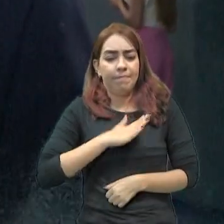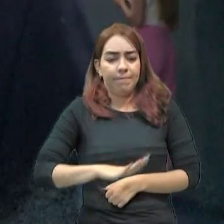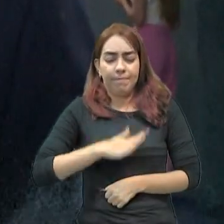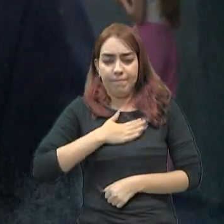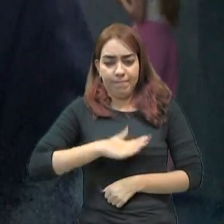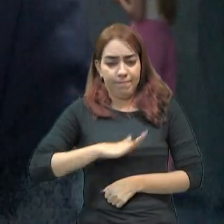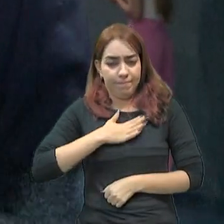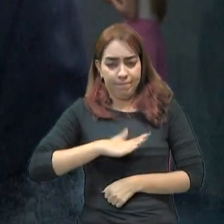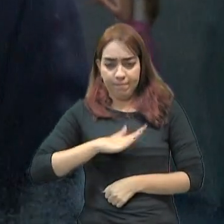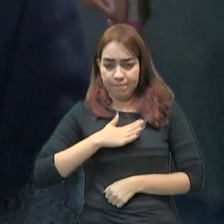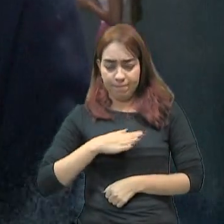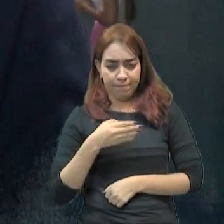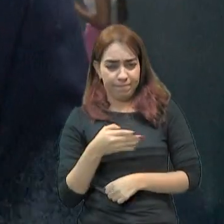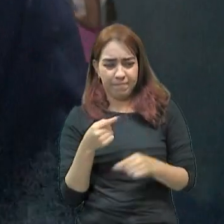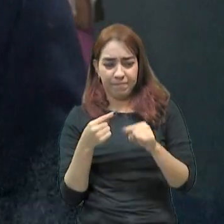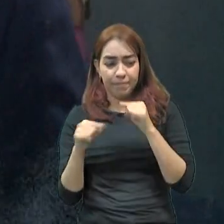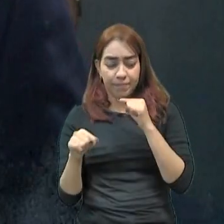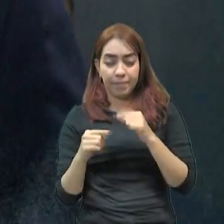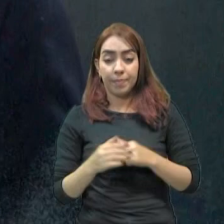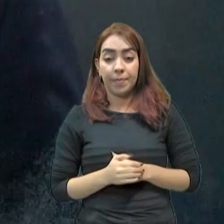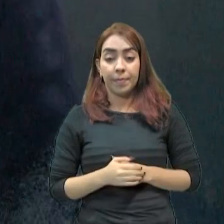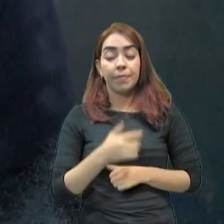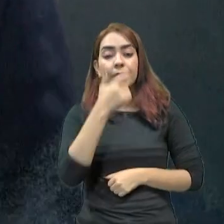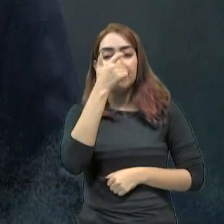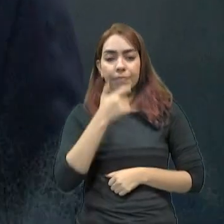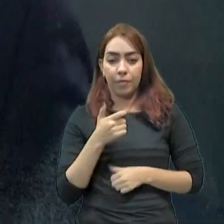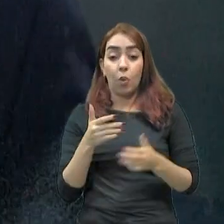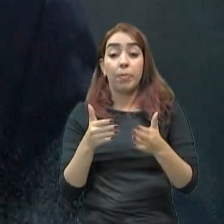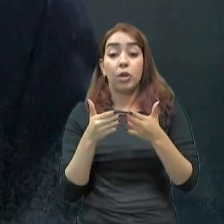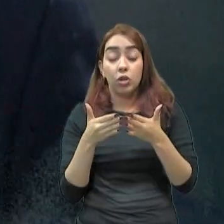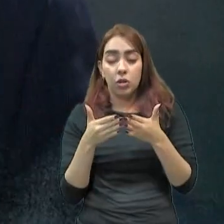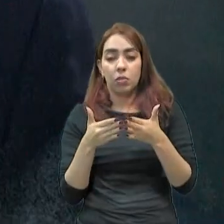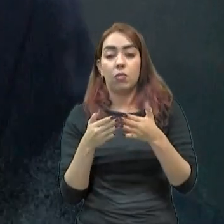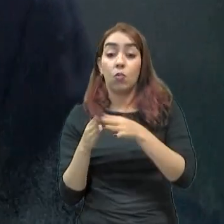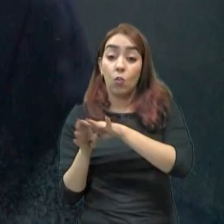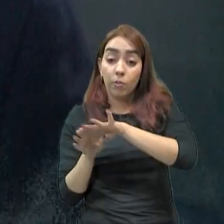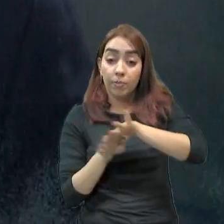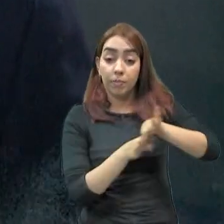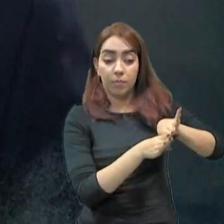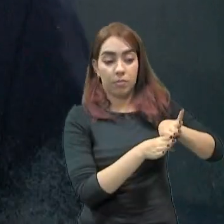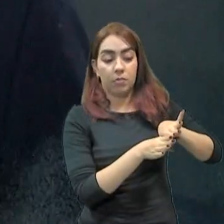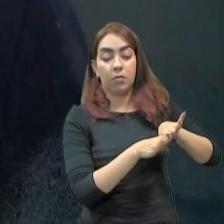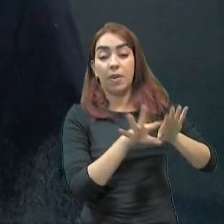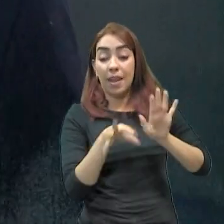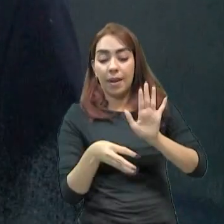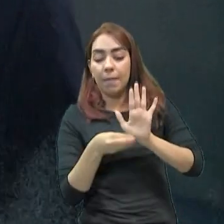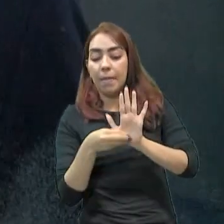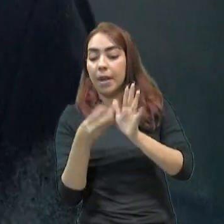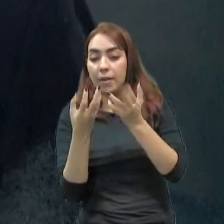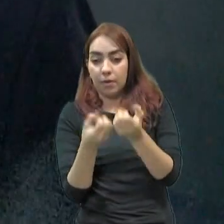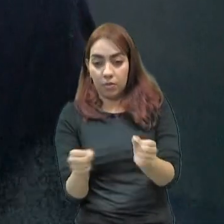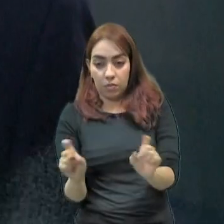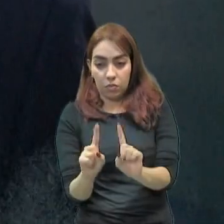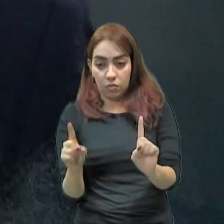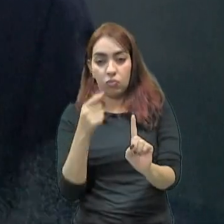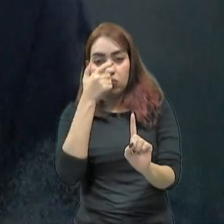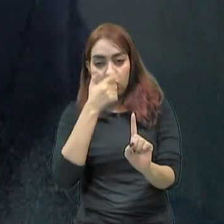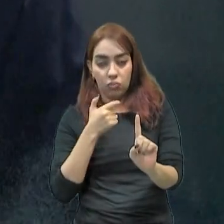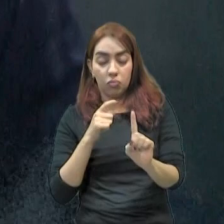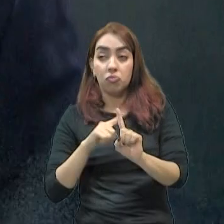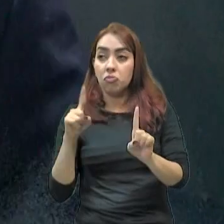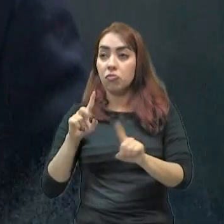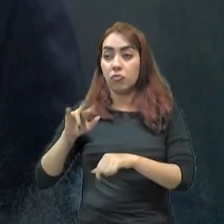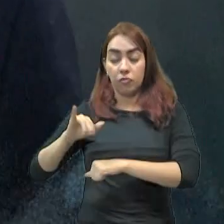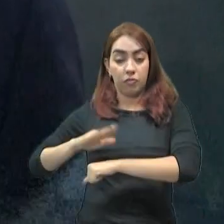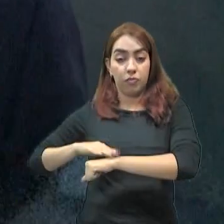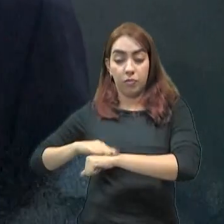categoria o fato de eu ter conseguido pedir Vista apesar das nossas emendas terem sido rejeitadas gerou tempo hábil para que o